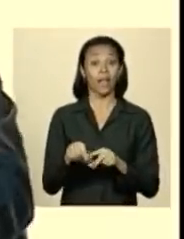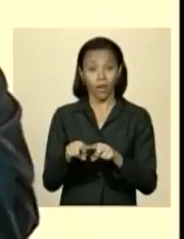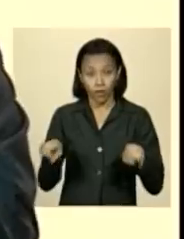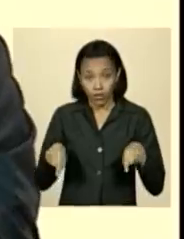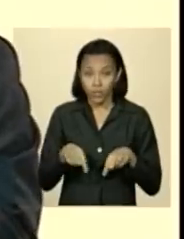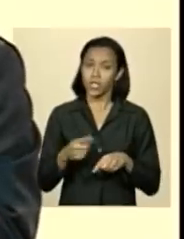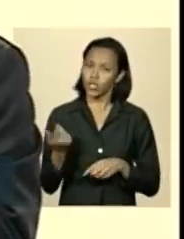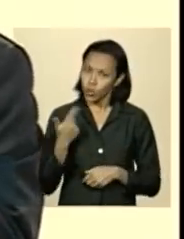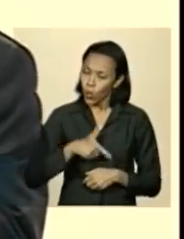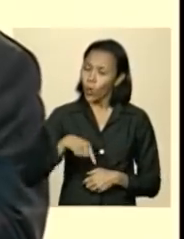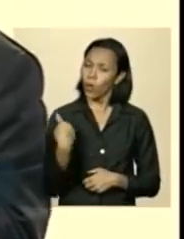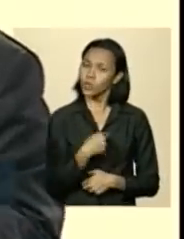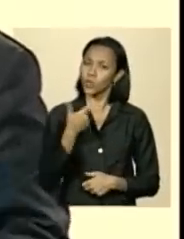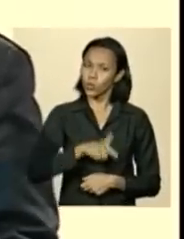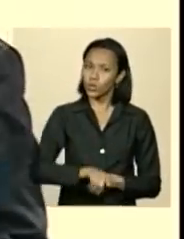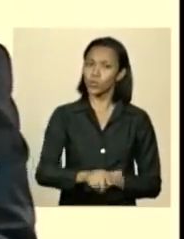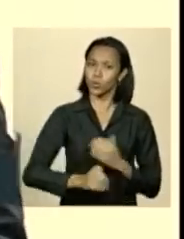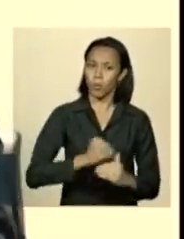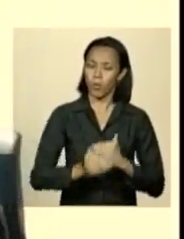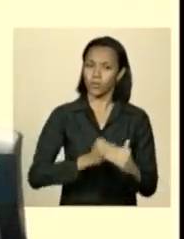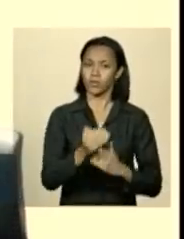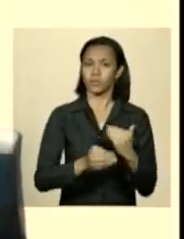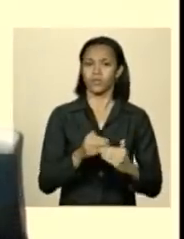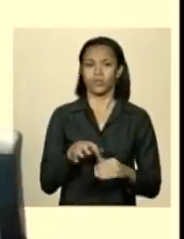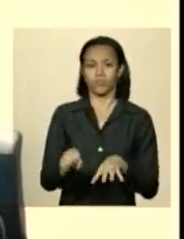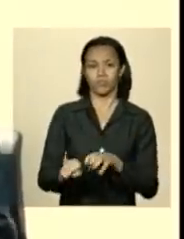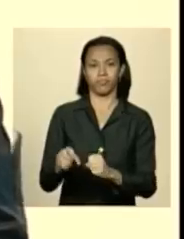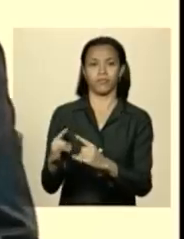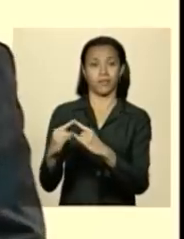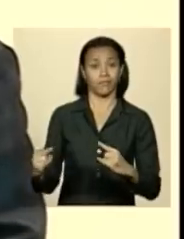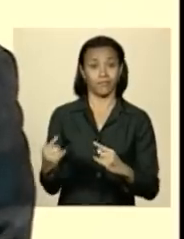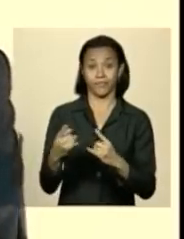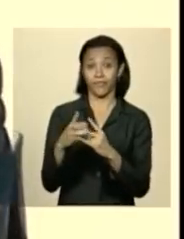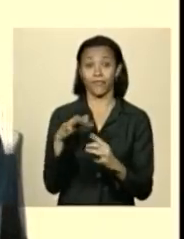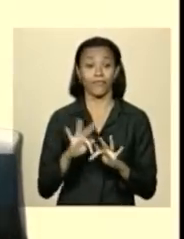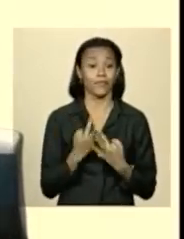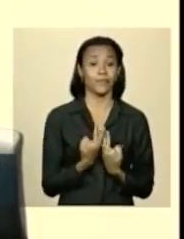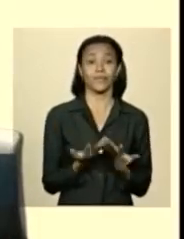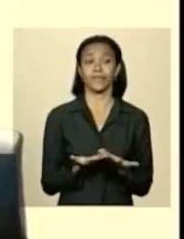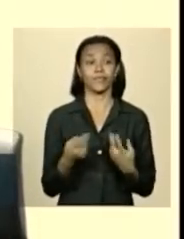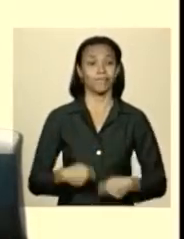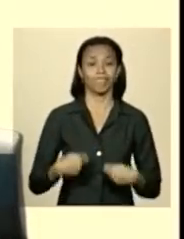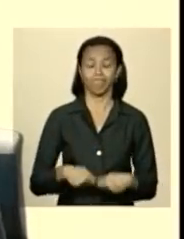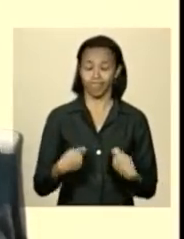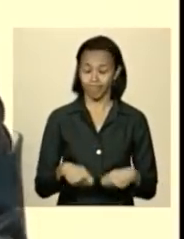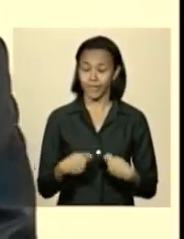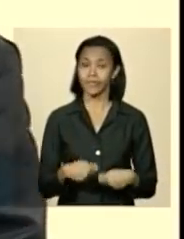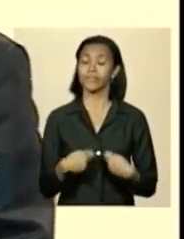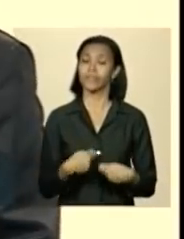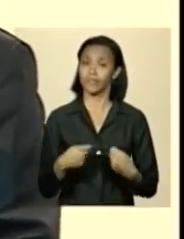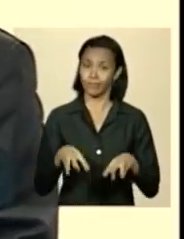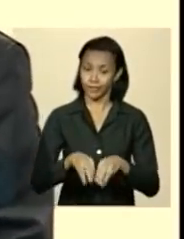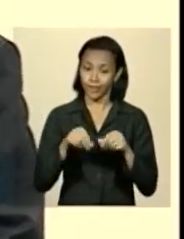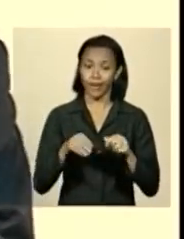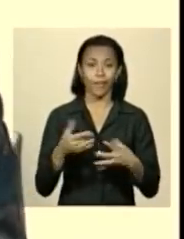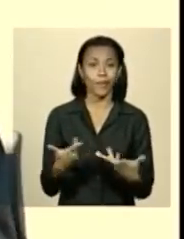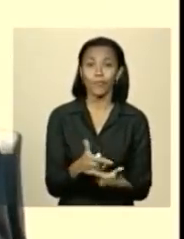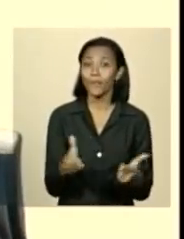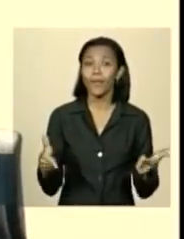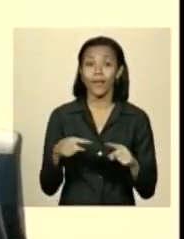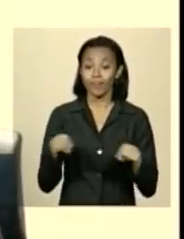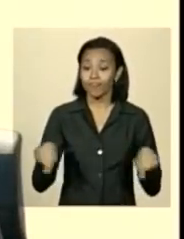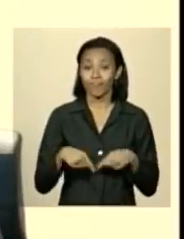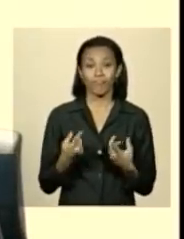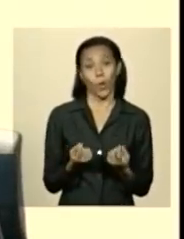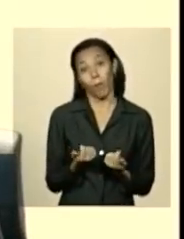gente continue num processo de assentamentos de famílias que eh precisam de terra porque não tem terra ou tem